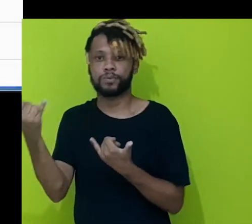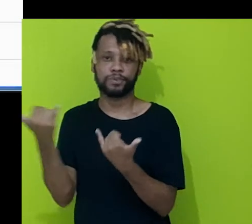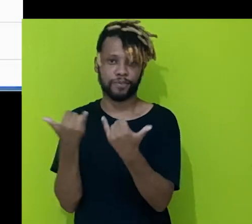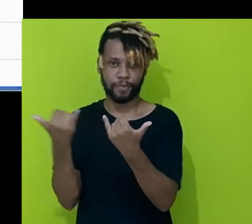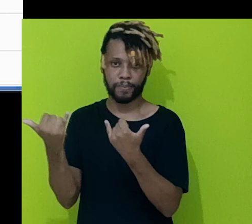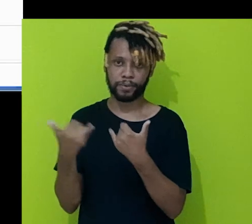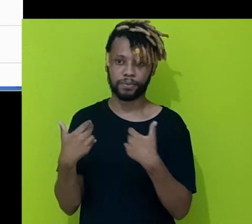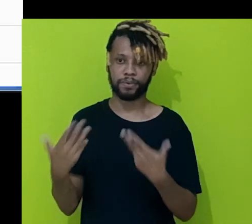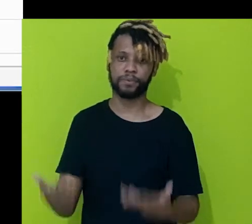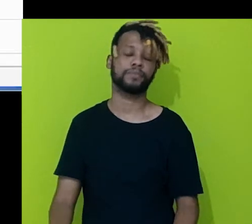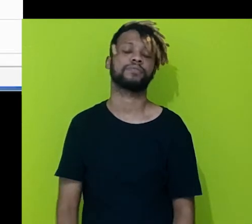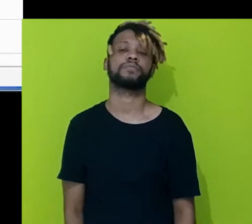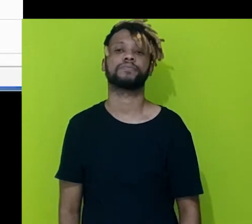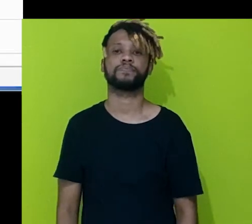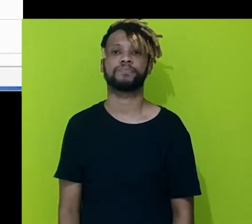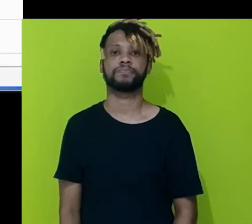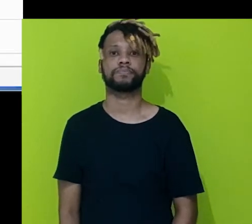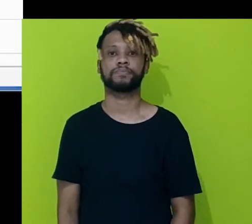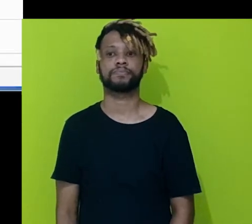informações.